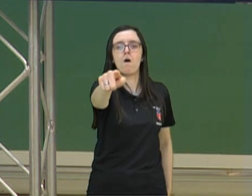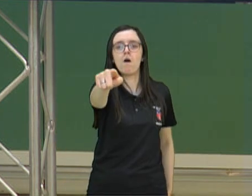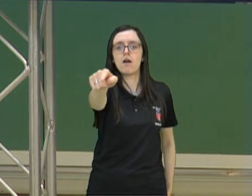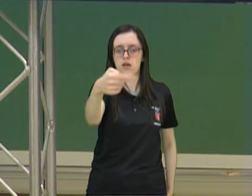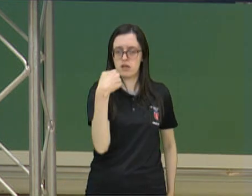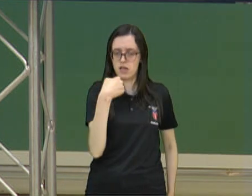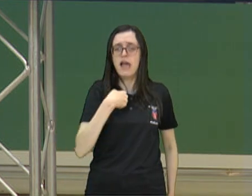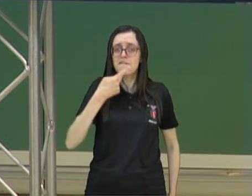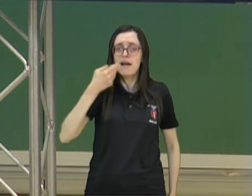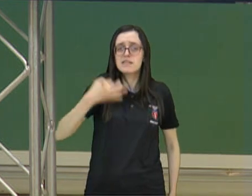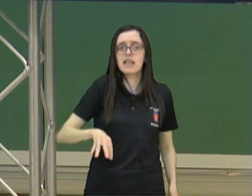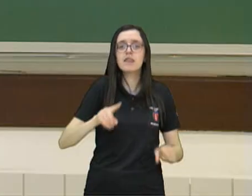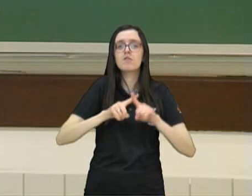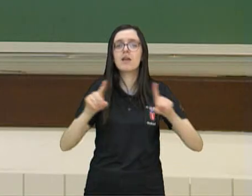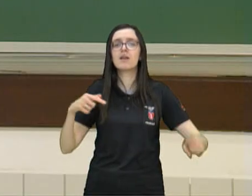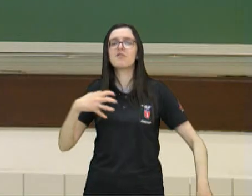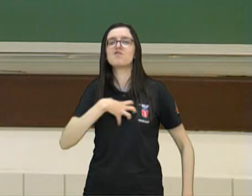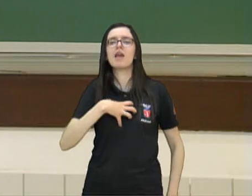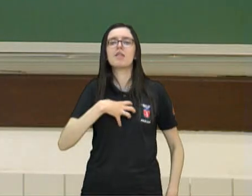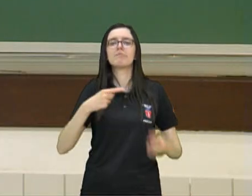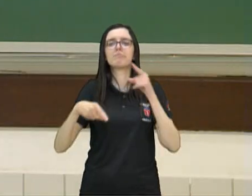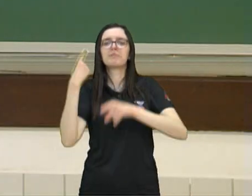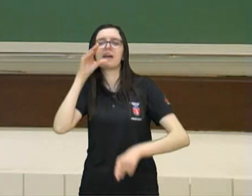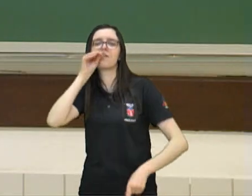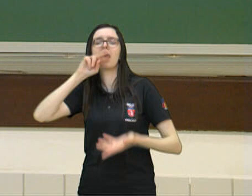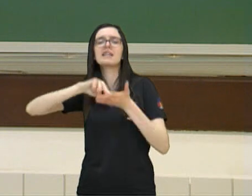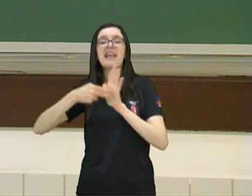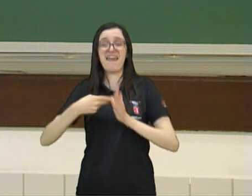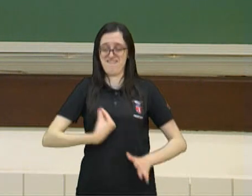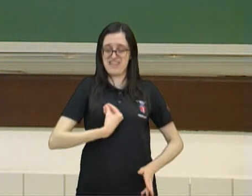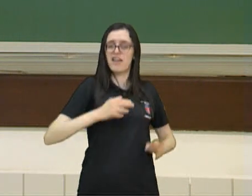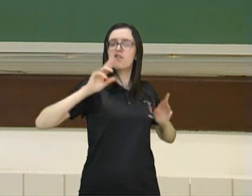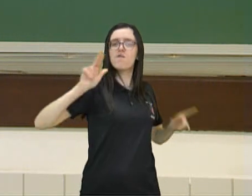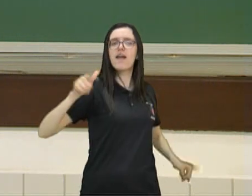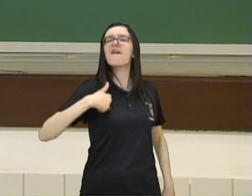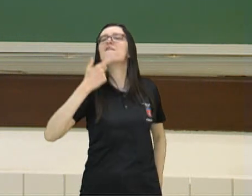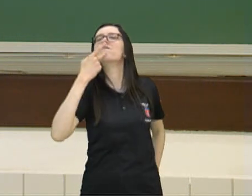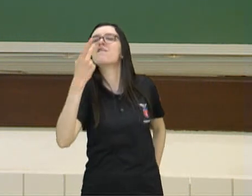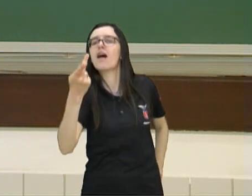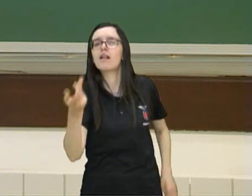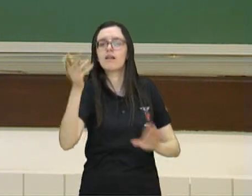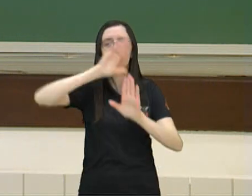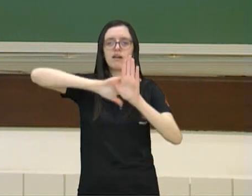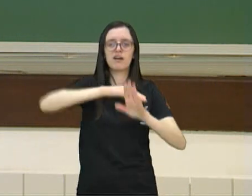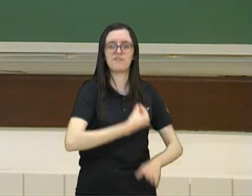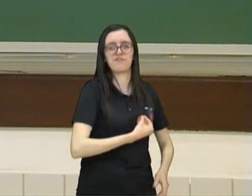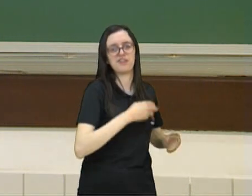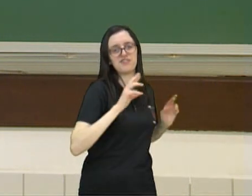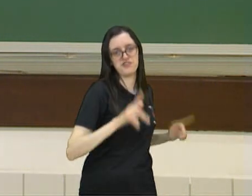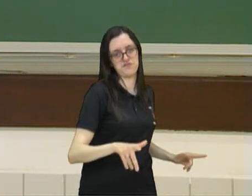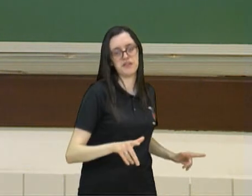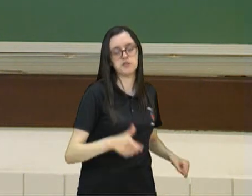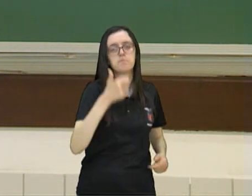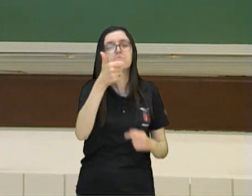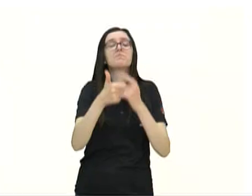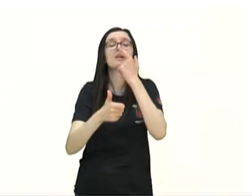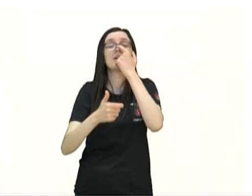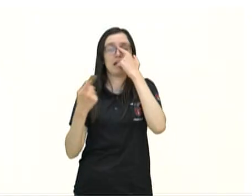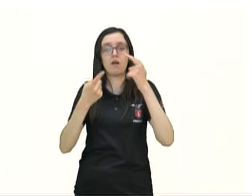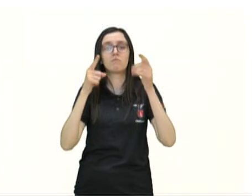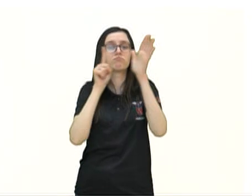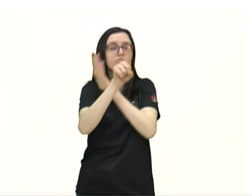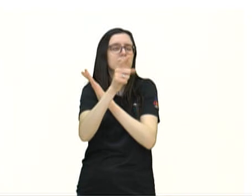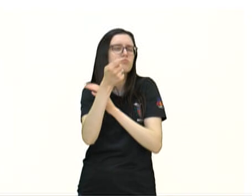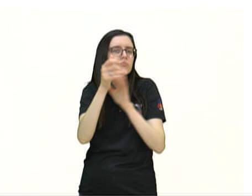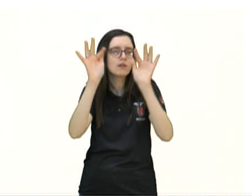mas não vive o quê? Diz. É isso que nós conseguimos compreender. Um quiz para a gente terminar.